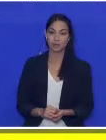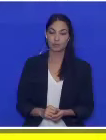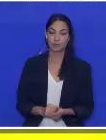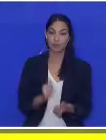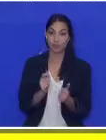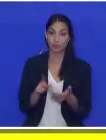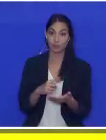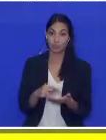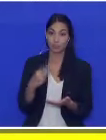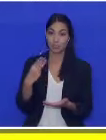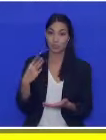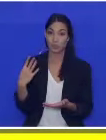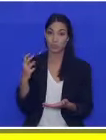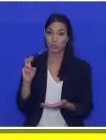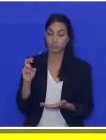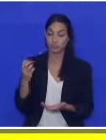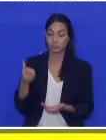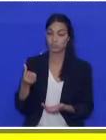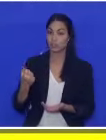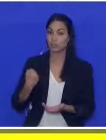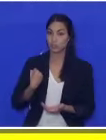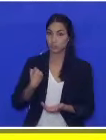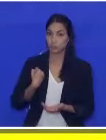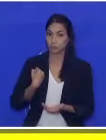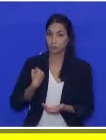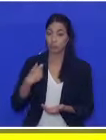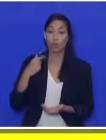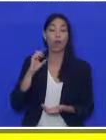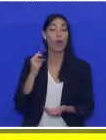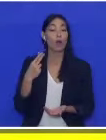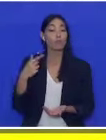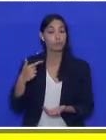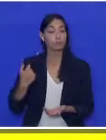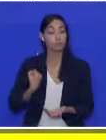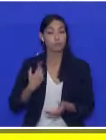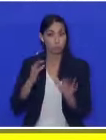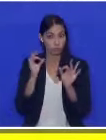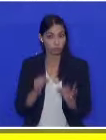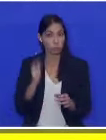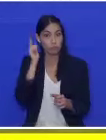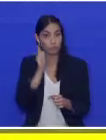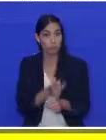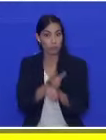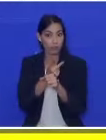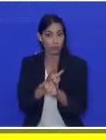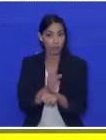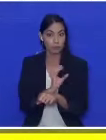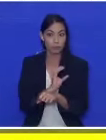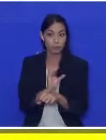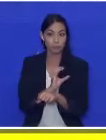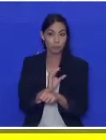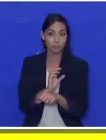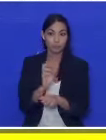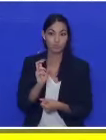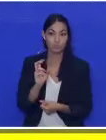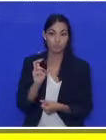Mania você ganha acertando 3, 4, 5, 6 ou 7 números. Ou acertando o Time do Coração. Bola cinza,